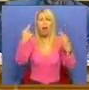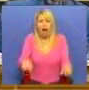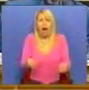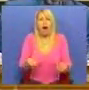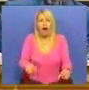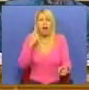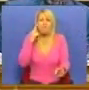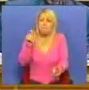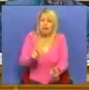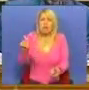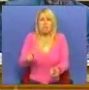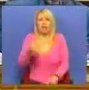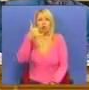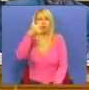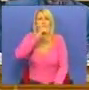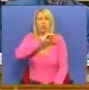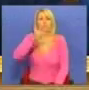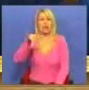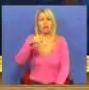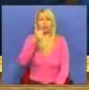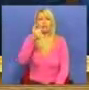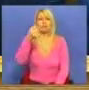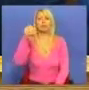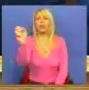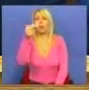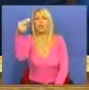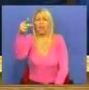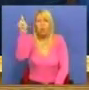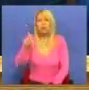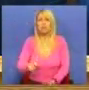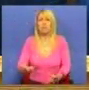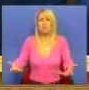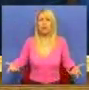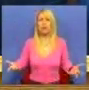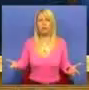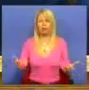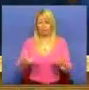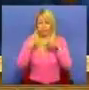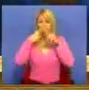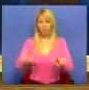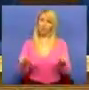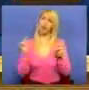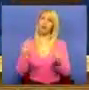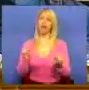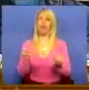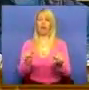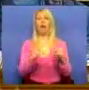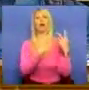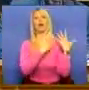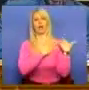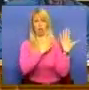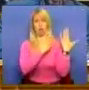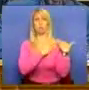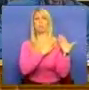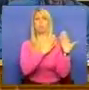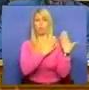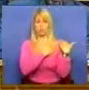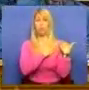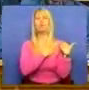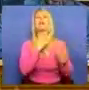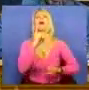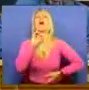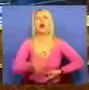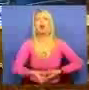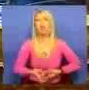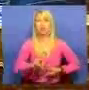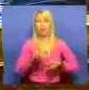ou 250 euros por mês. Toda a diferença está aqui. Responsabilidade é cuidar,